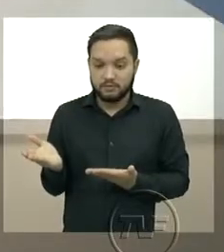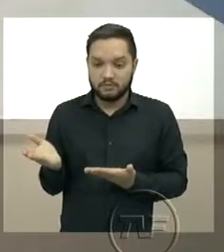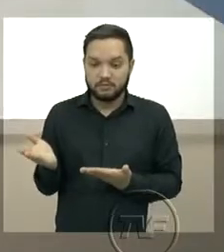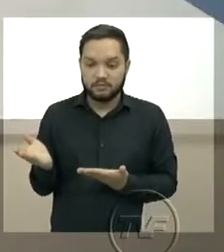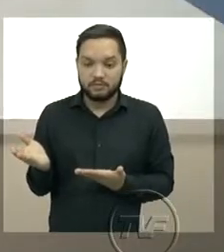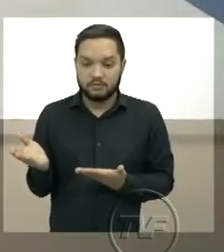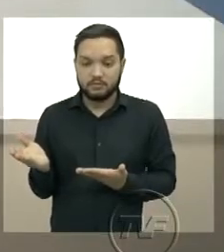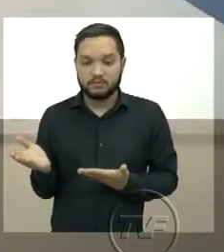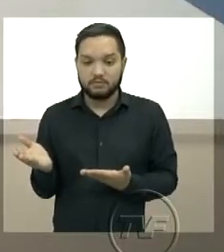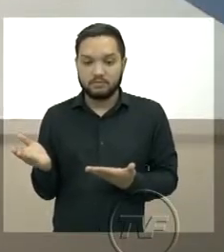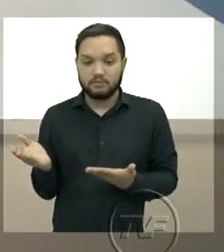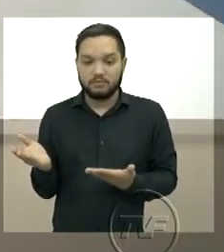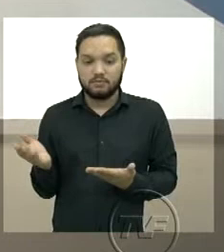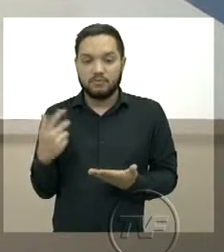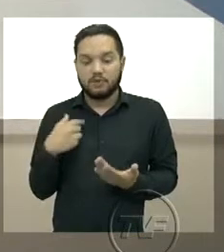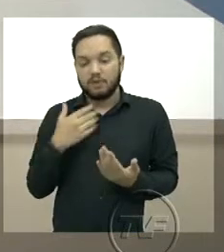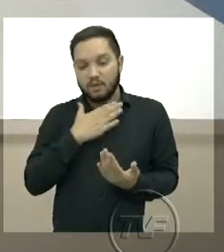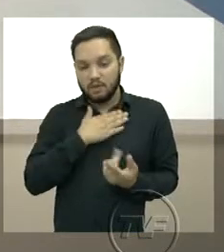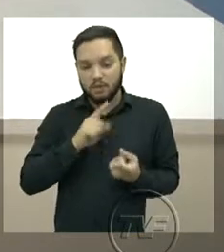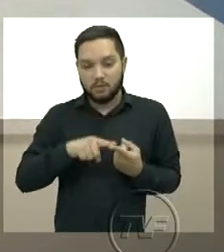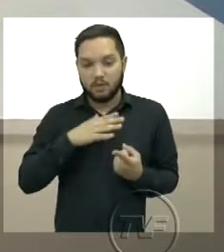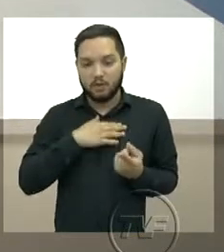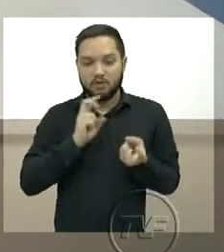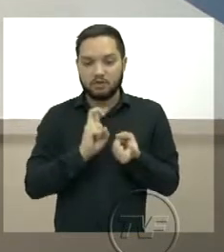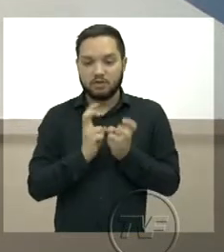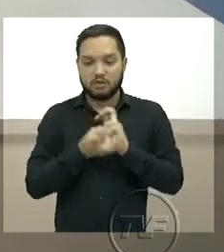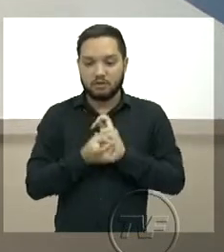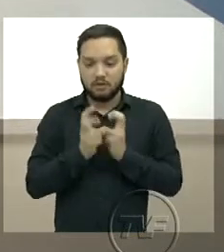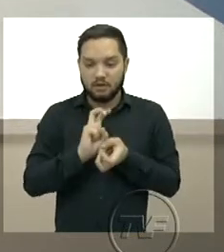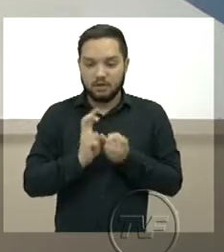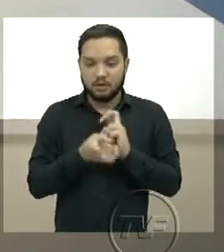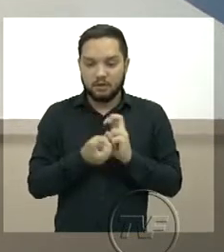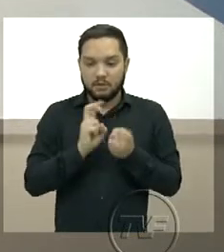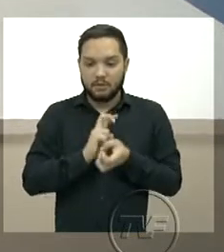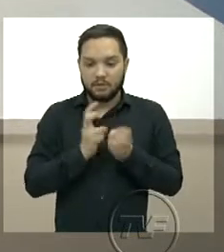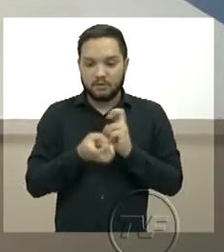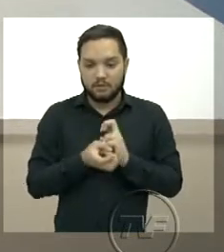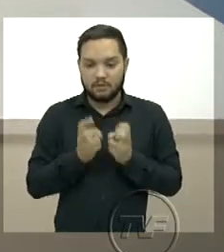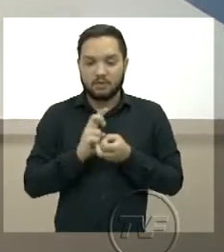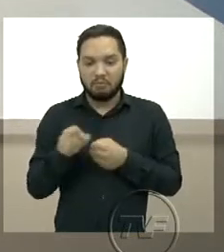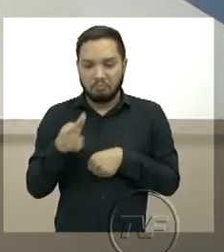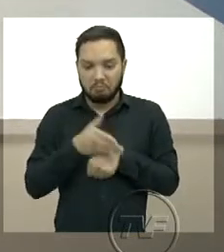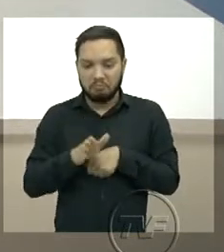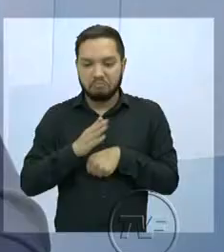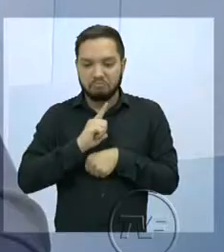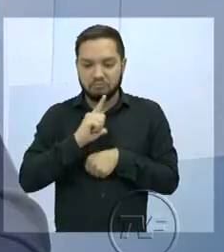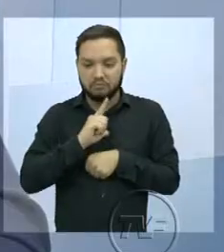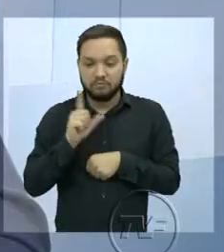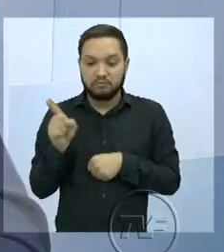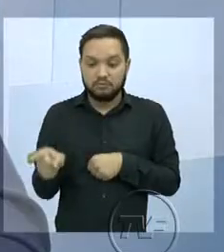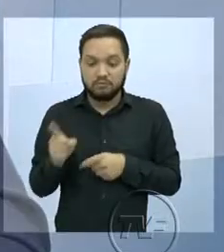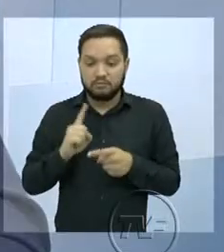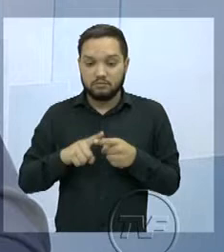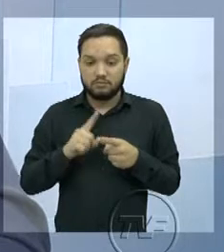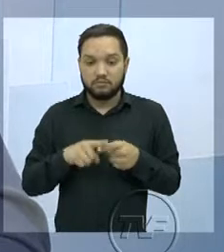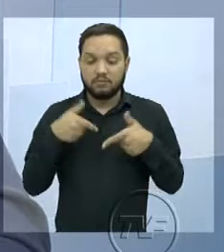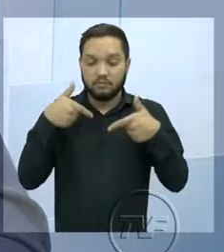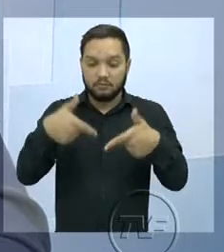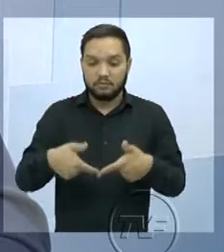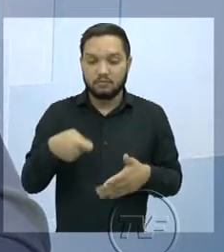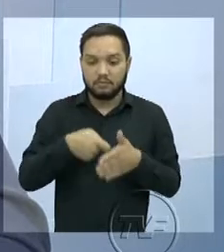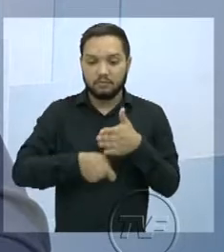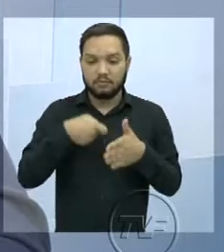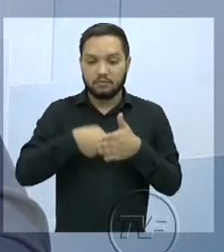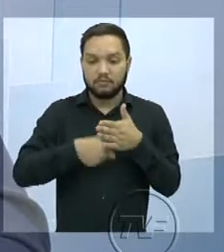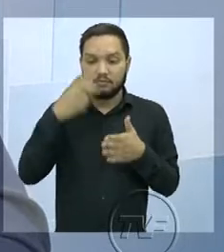tem intimidade com a capoeira, né, com a cultura da capoeira, né, dança, joga capoeira e é realmente um ativista cultural